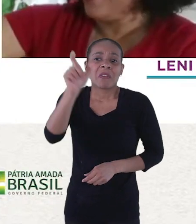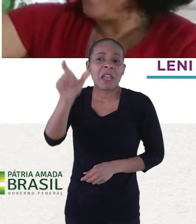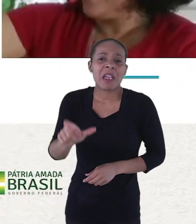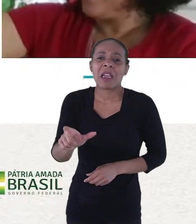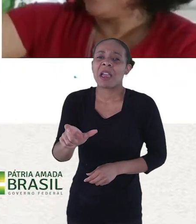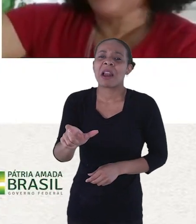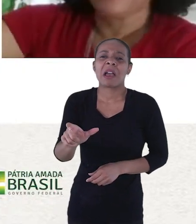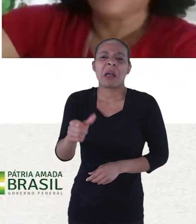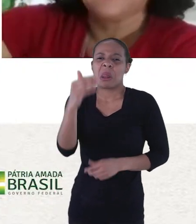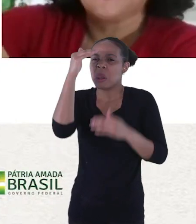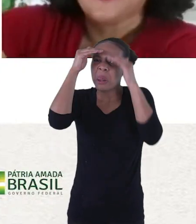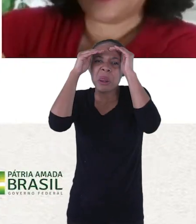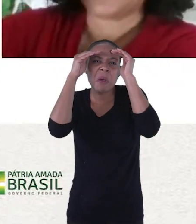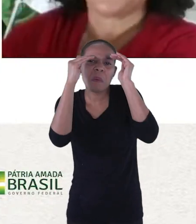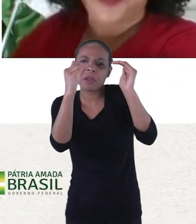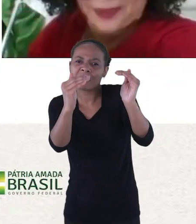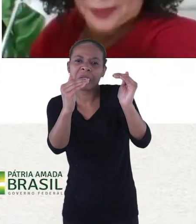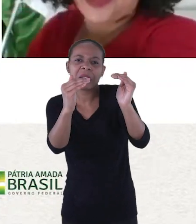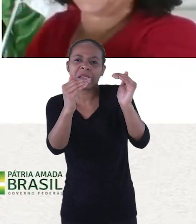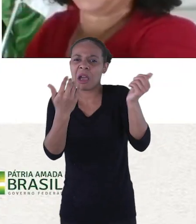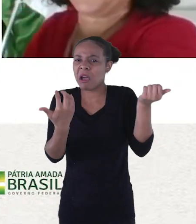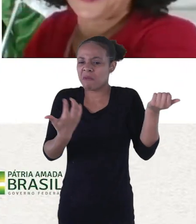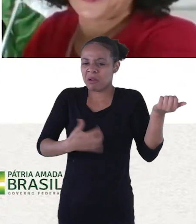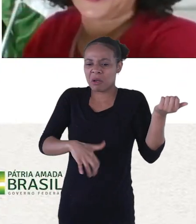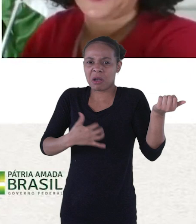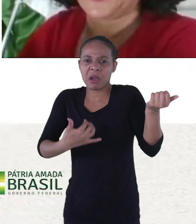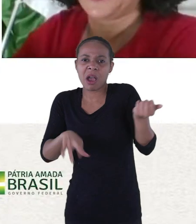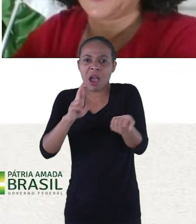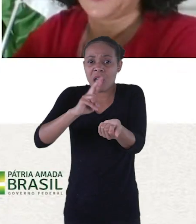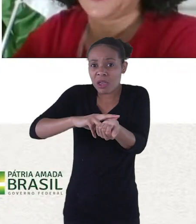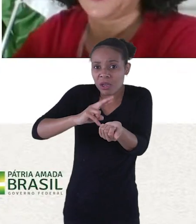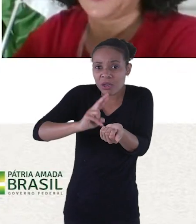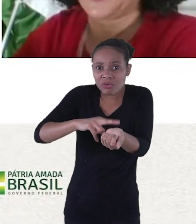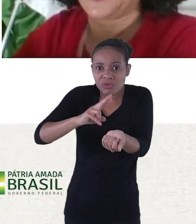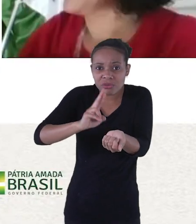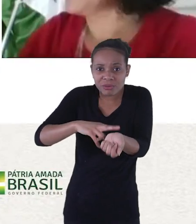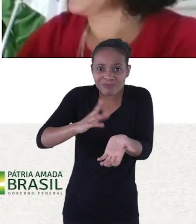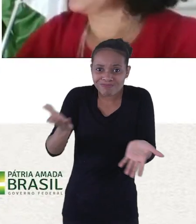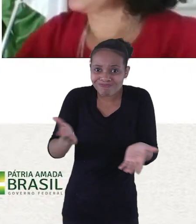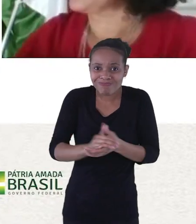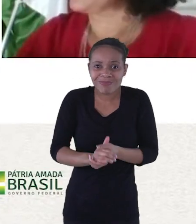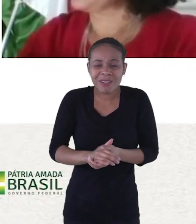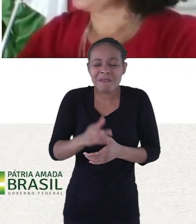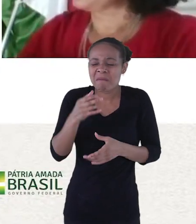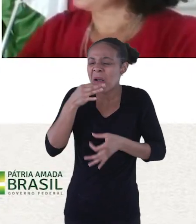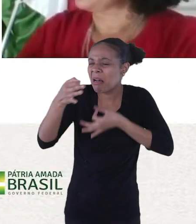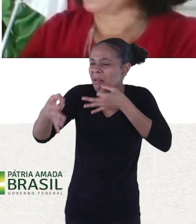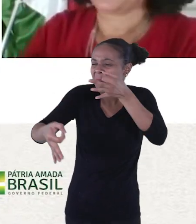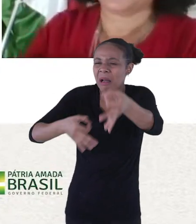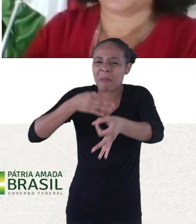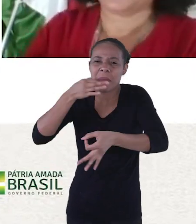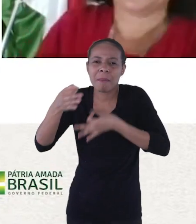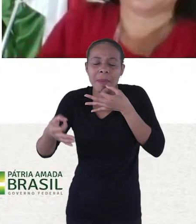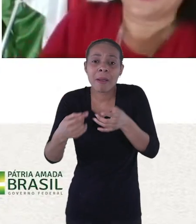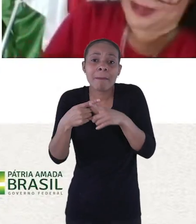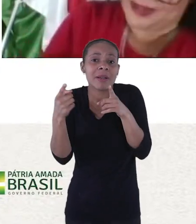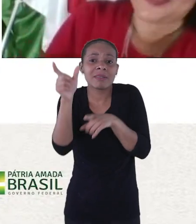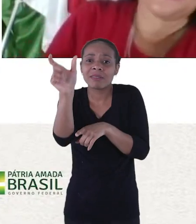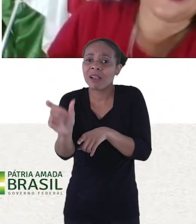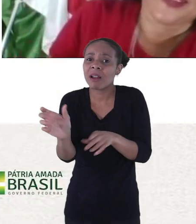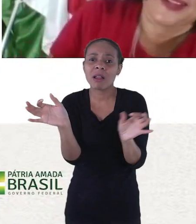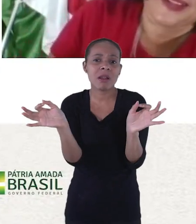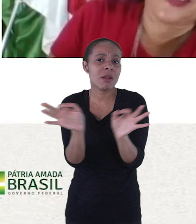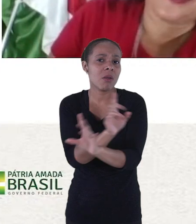respeitava a orquestra, atravessava o som, enfim. Tudo se falou da Carolina, mas também ela não estava preparada para cantar no rádio, para cantar